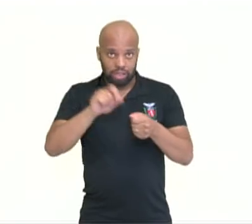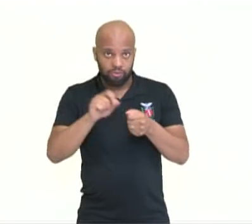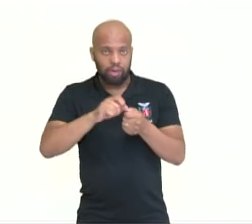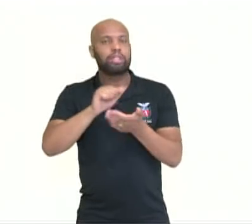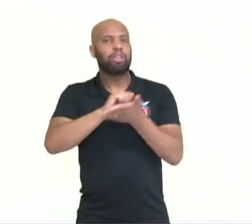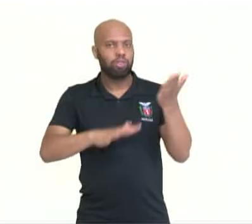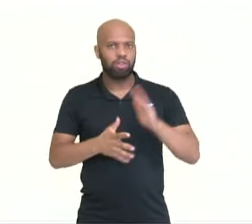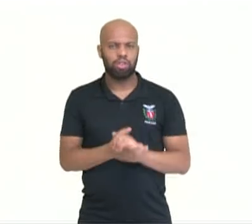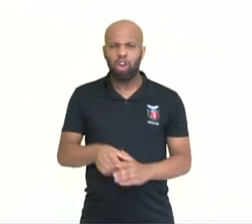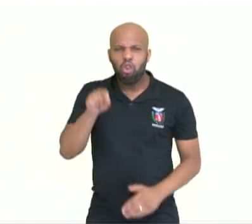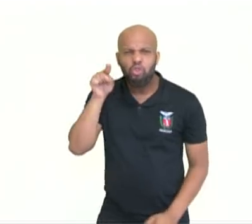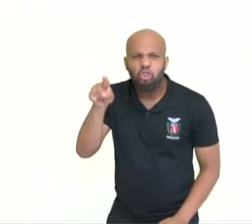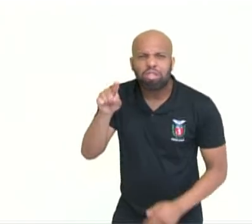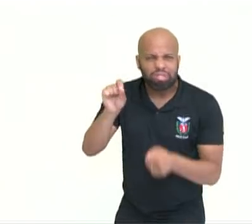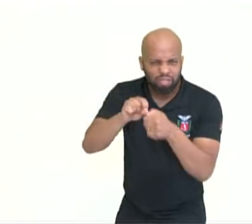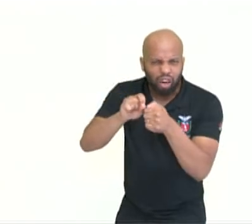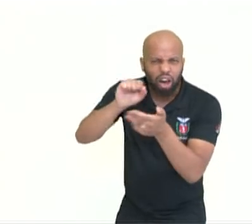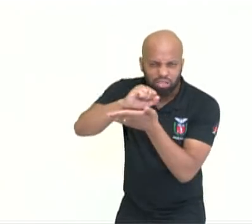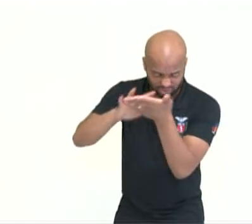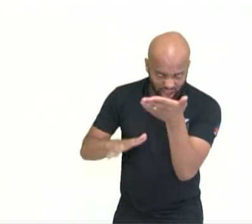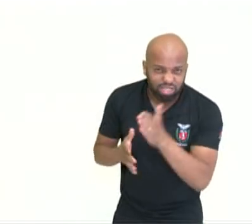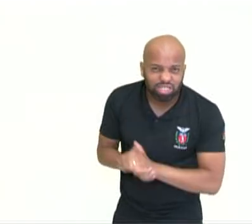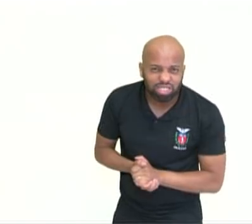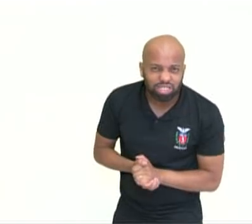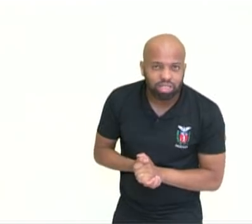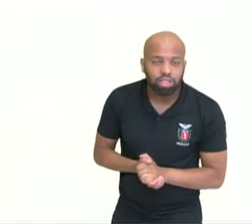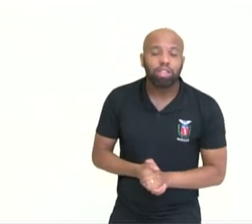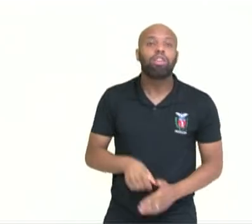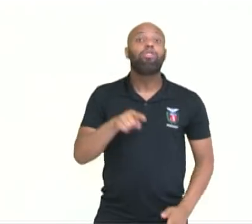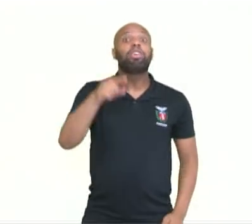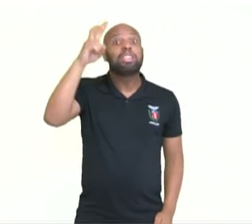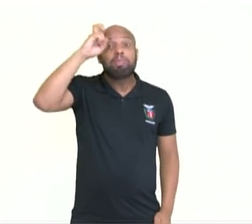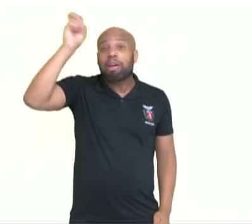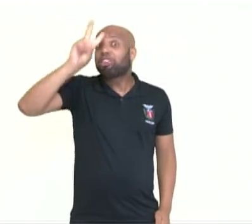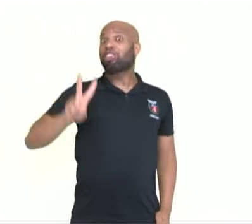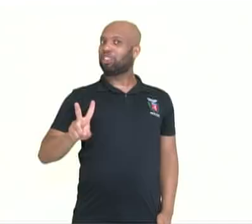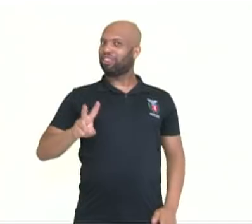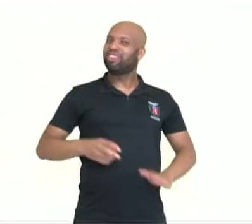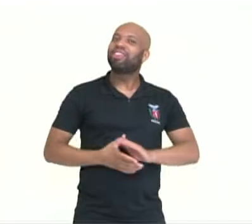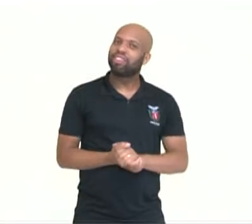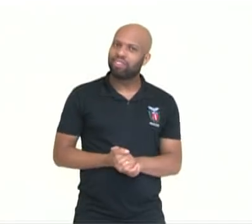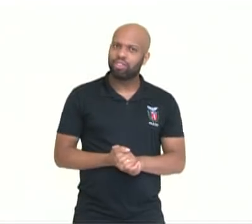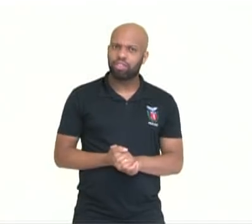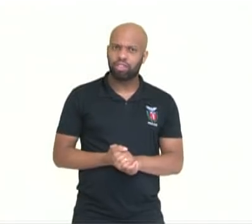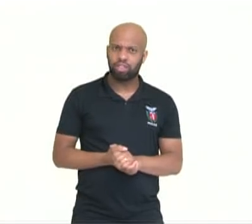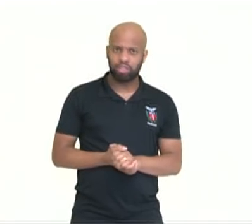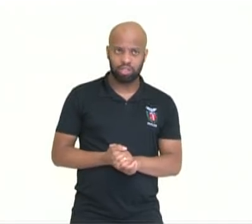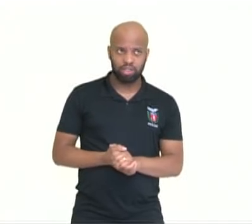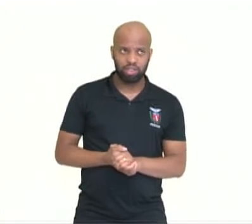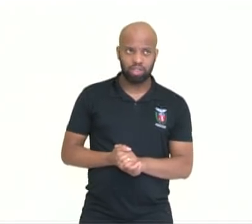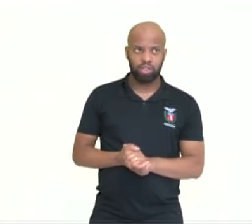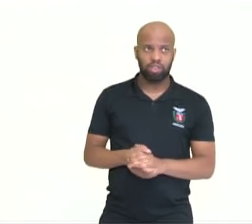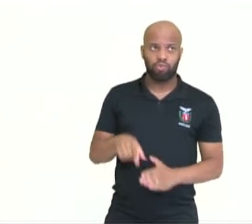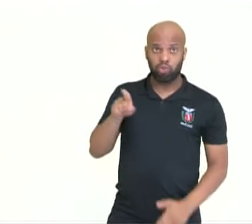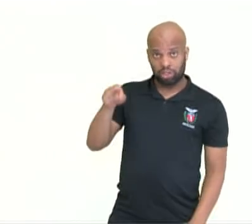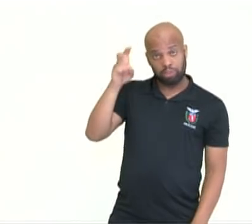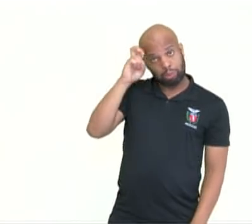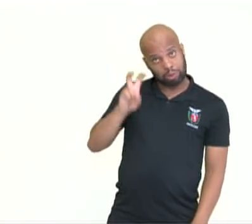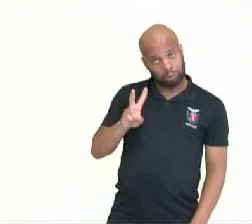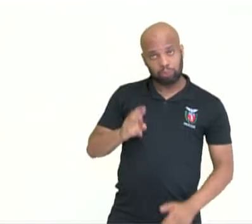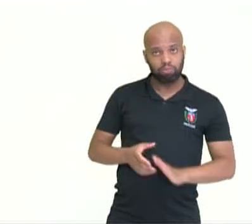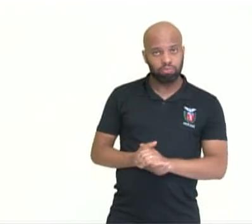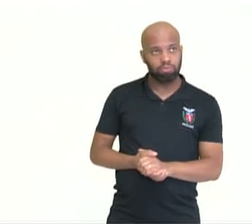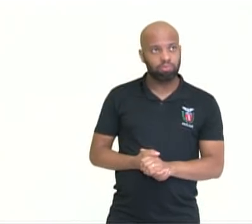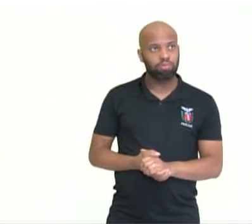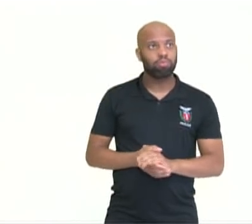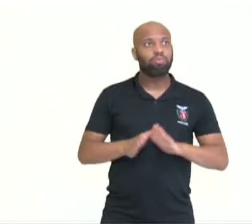faz tarefas? Você é espertíssimo. Você é espertíssimo.